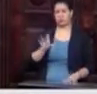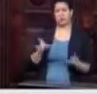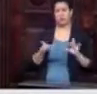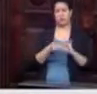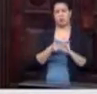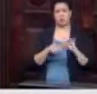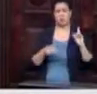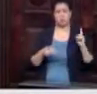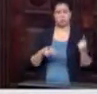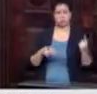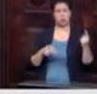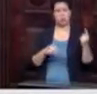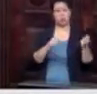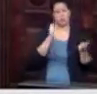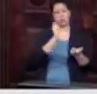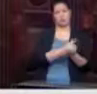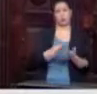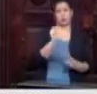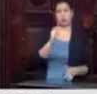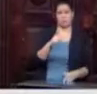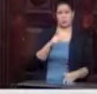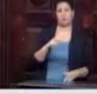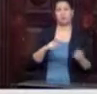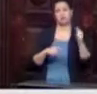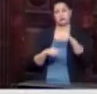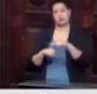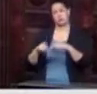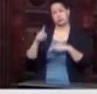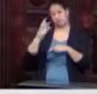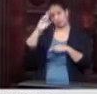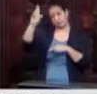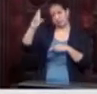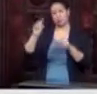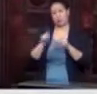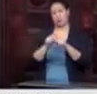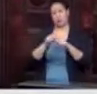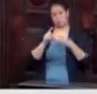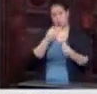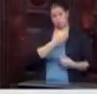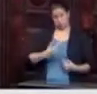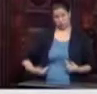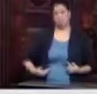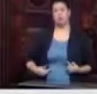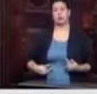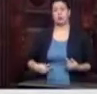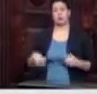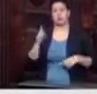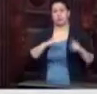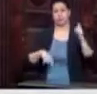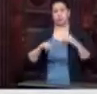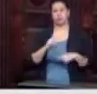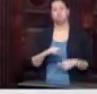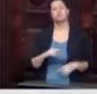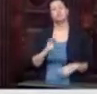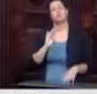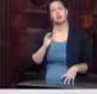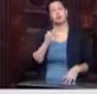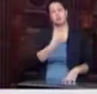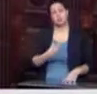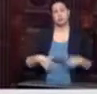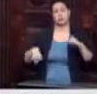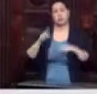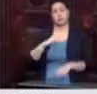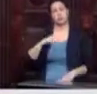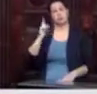quem paga a aposentadoria e o patrão e o governo gestor. O governo é parte da Previdência Pública, é a